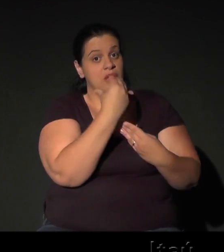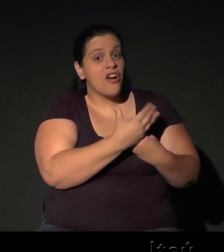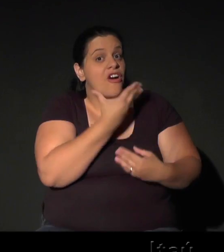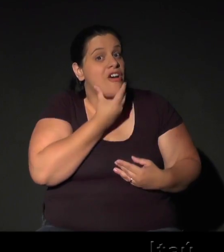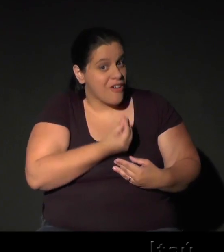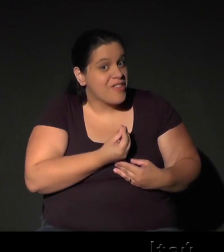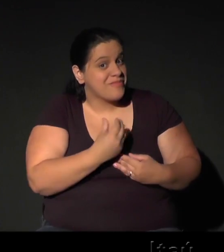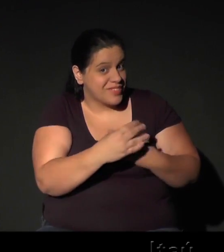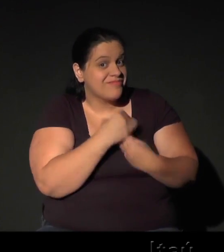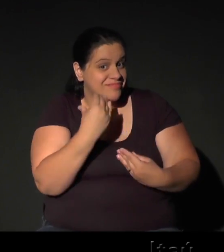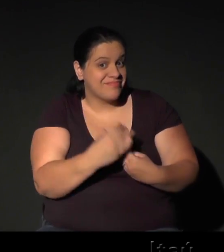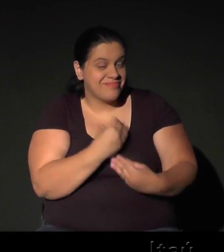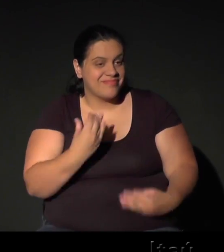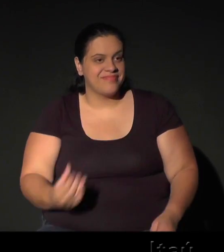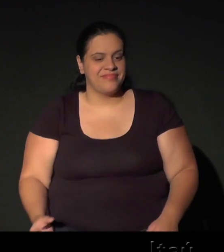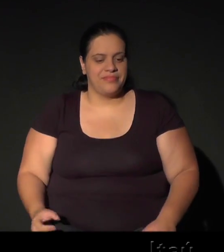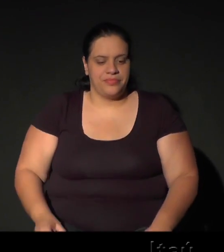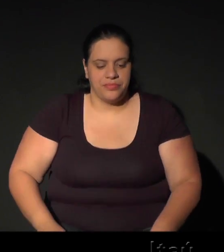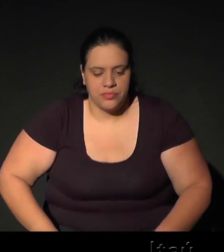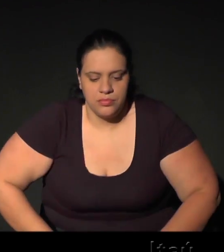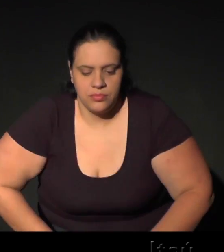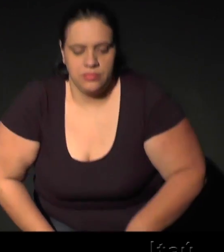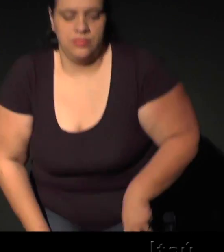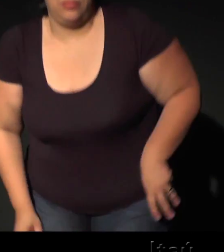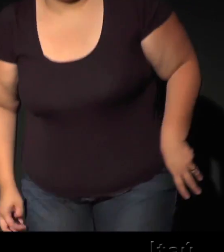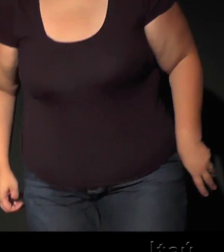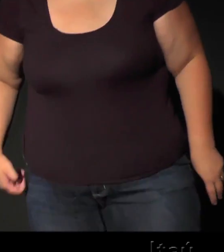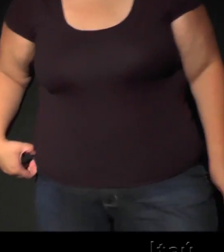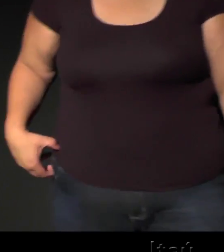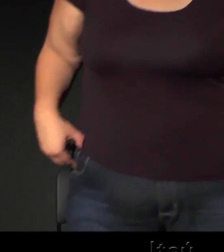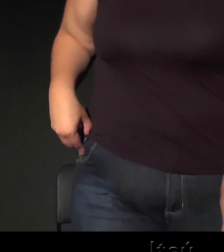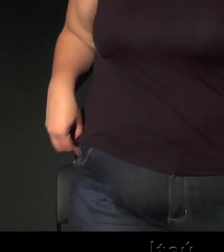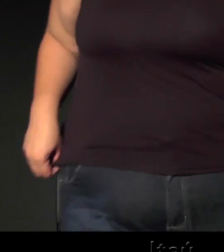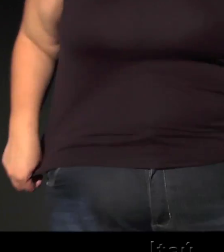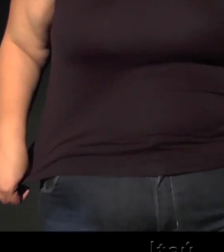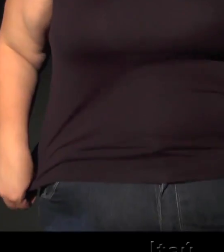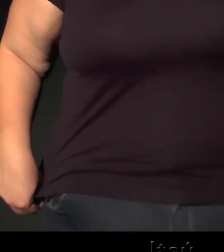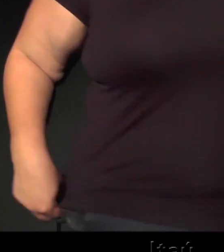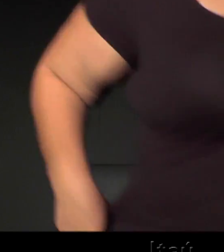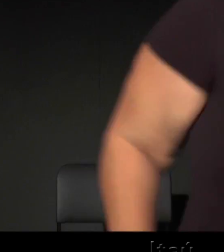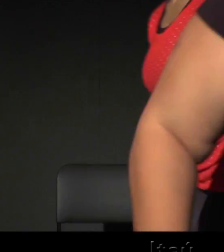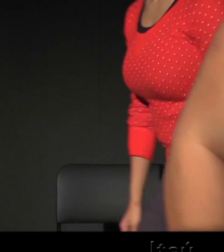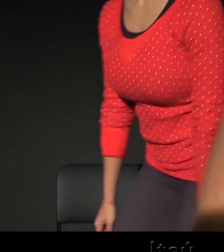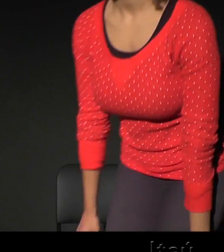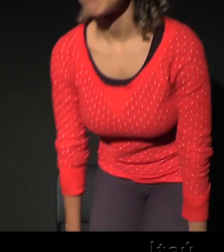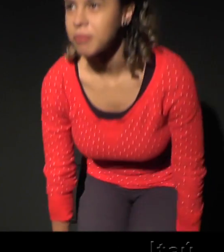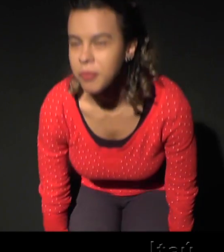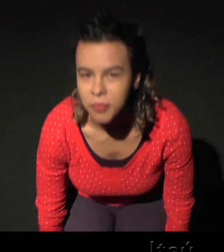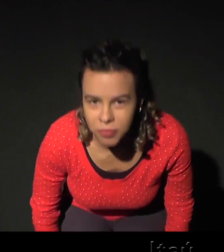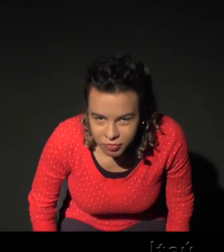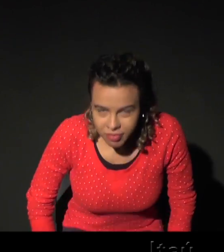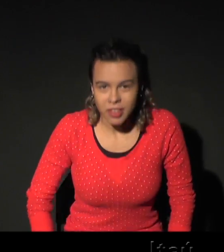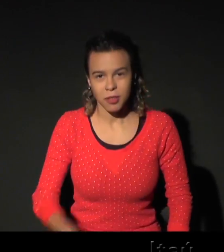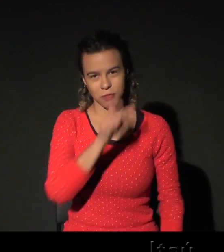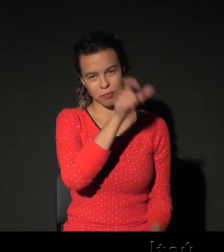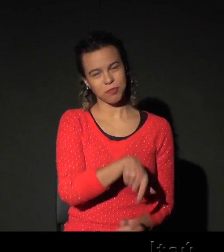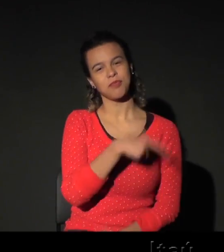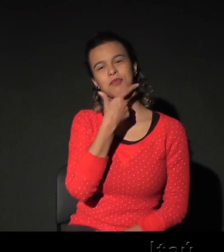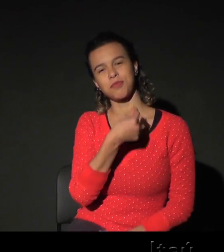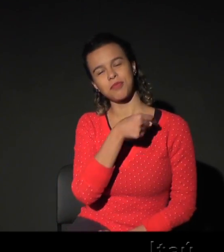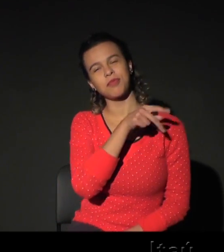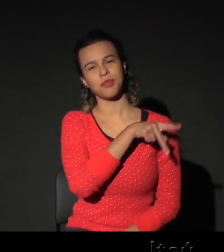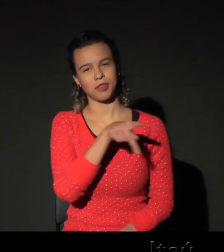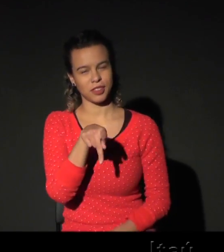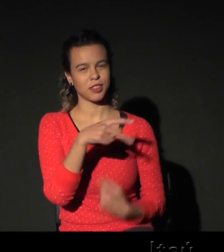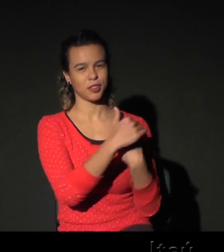homem eh mas é filho de feminista por isso filho da melinha telis tá explicado Tô brincando ele